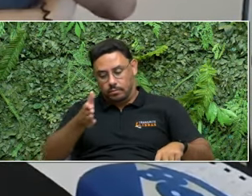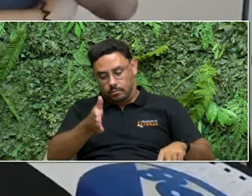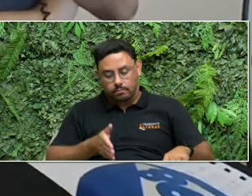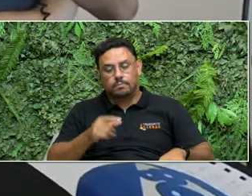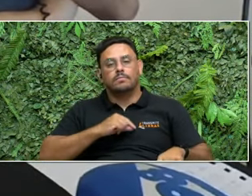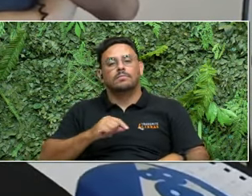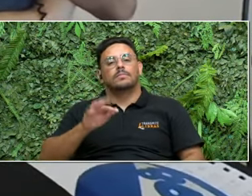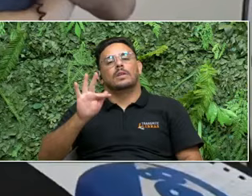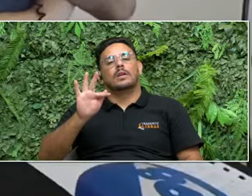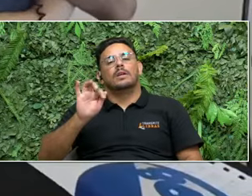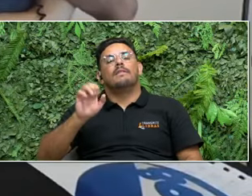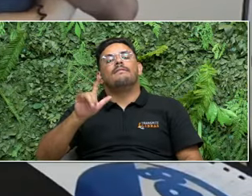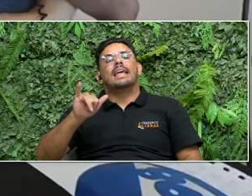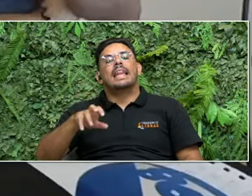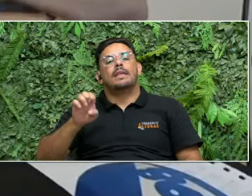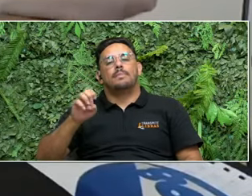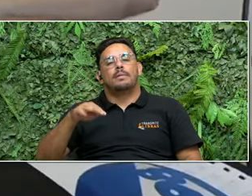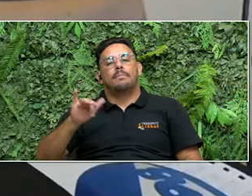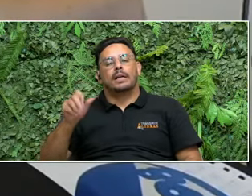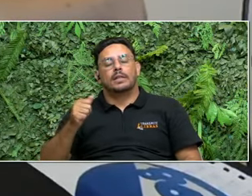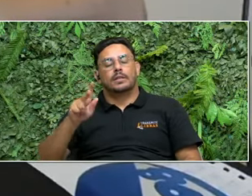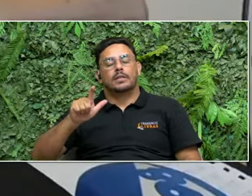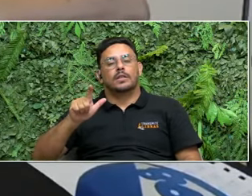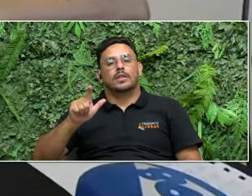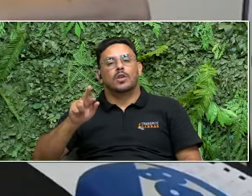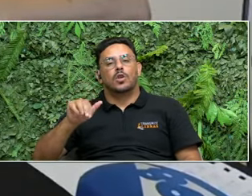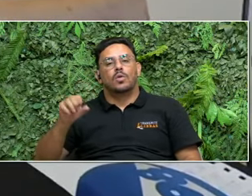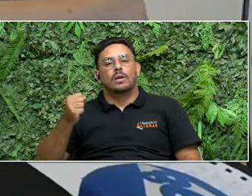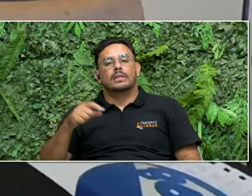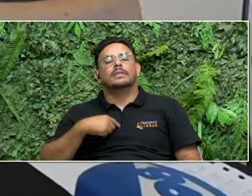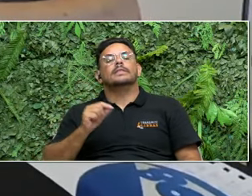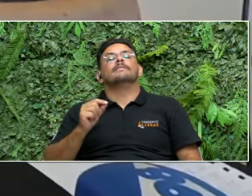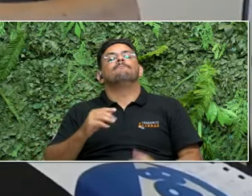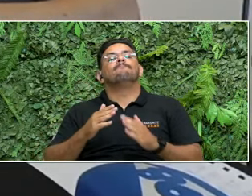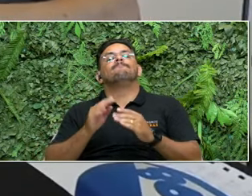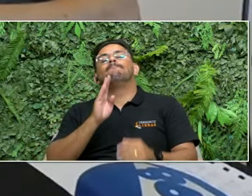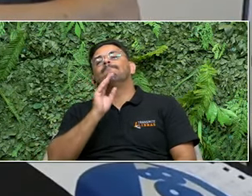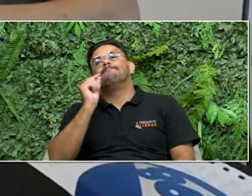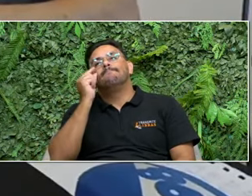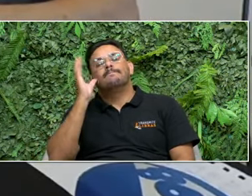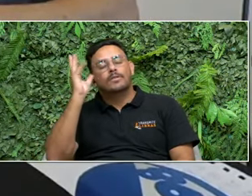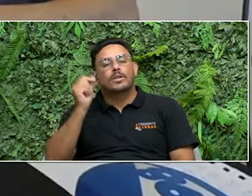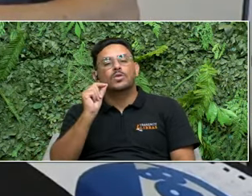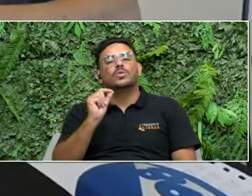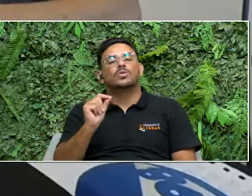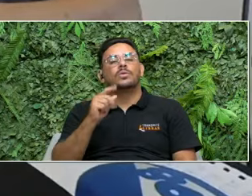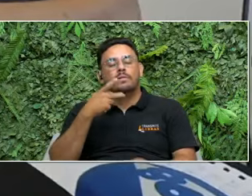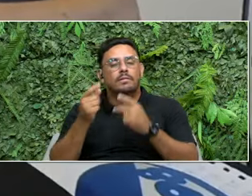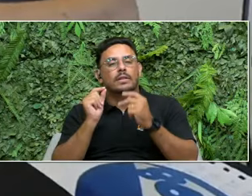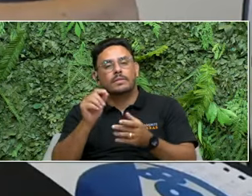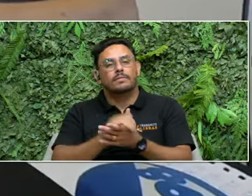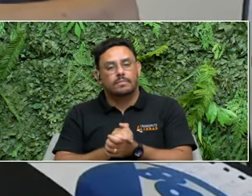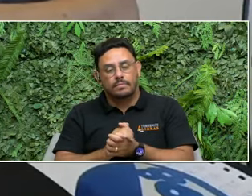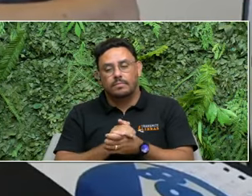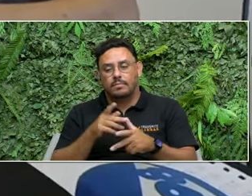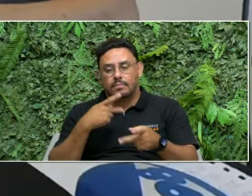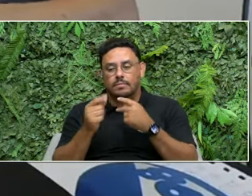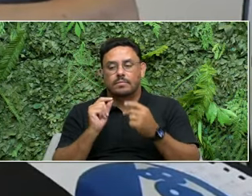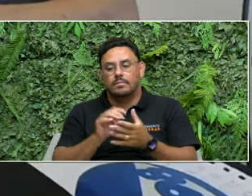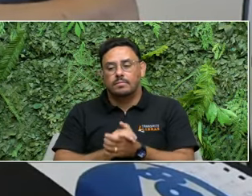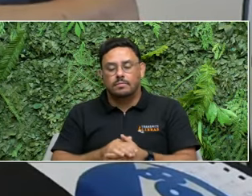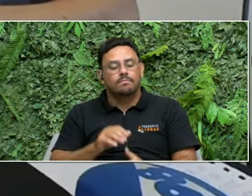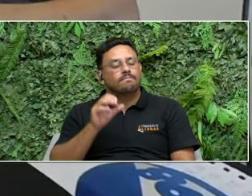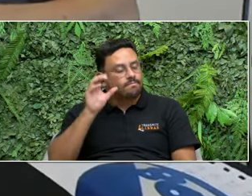meioo tratando-se de Felipe Machado né Lucas Silva fora isso para mim já tem uma eu já falo já